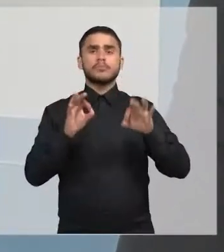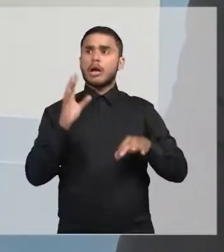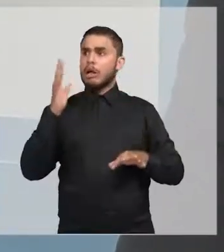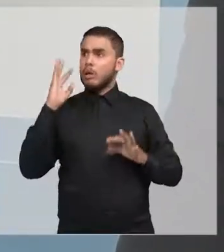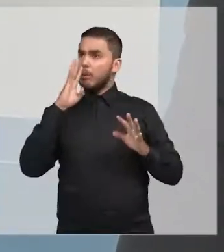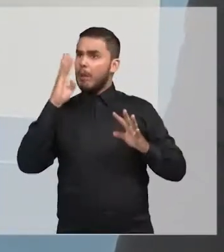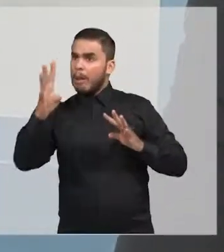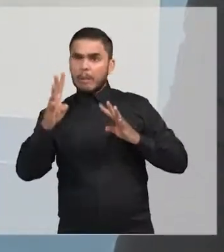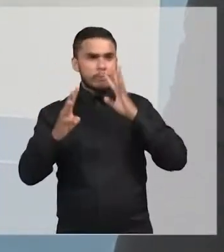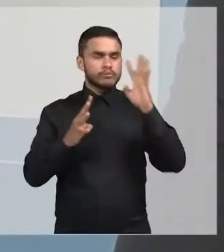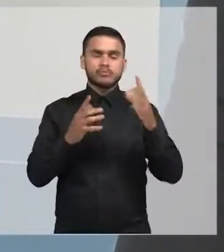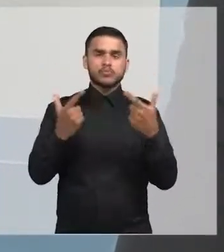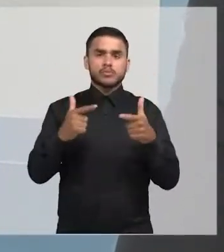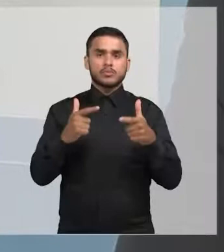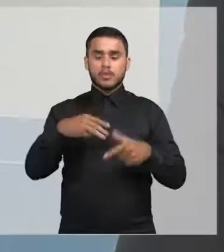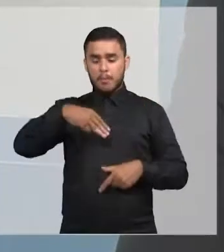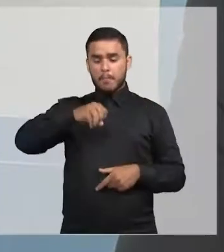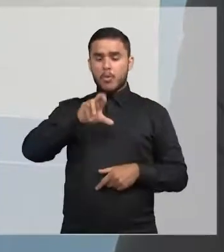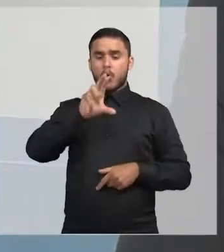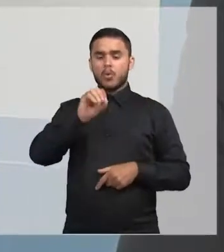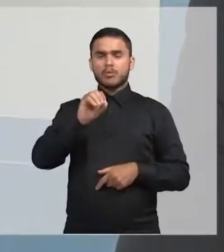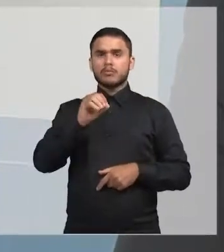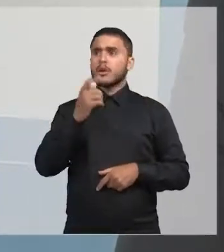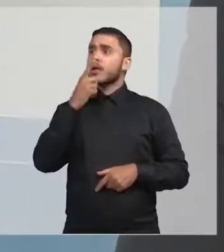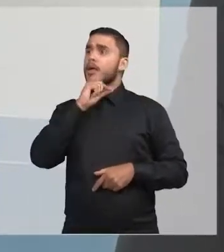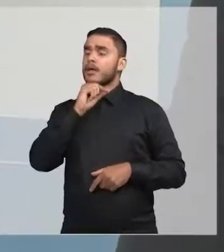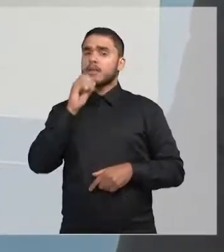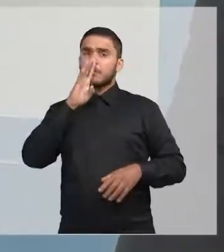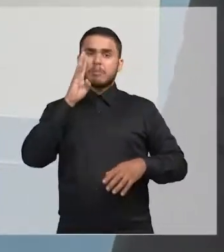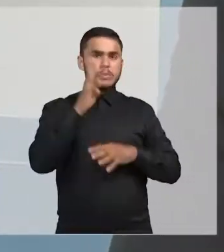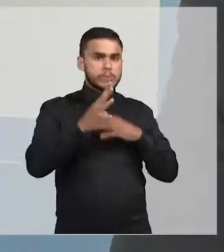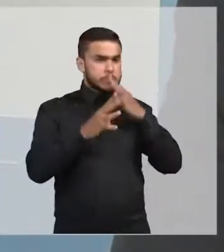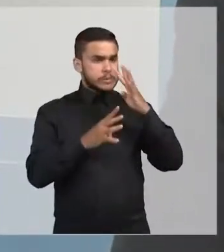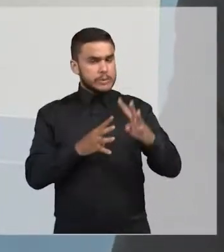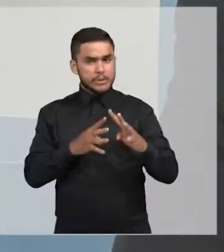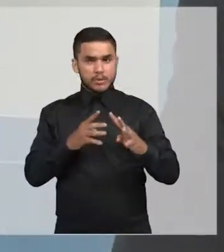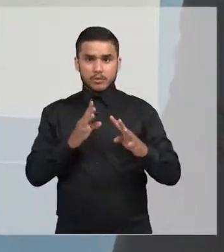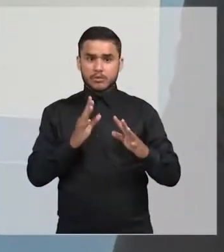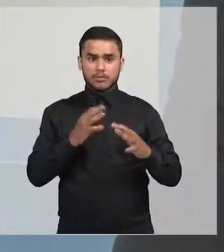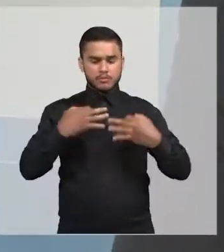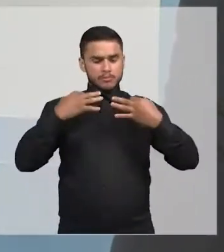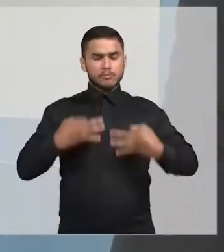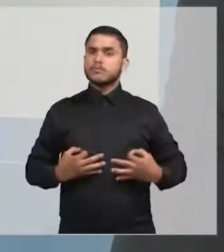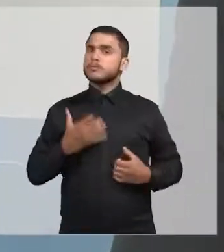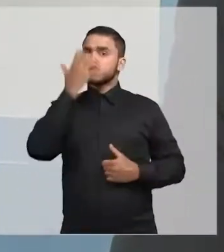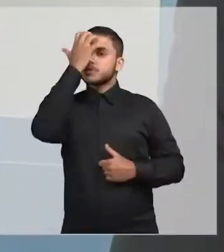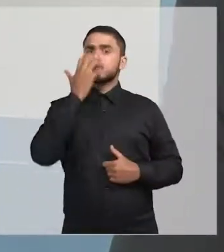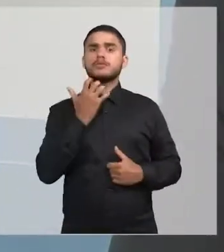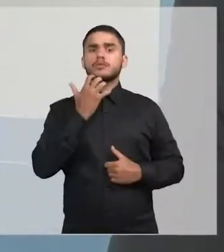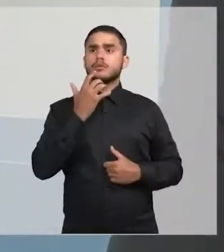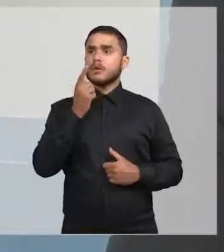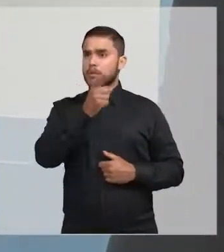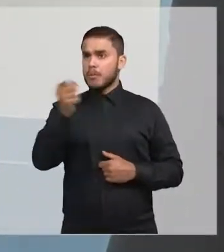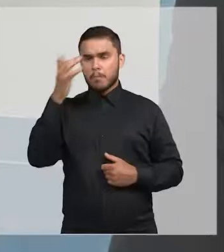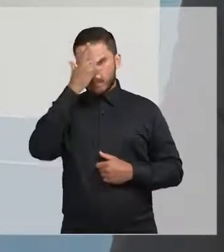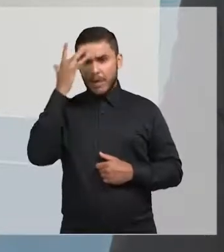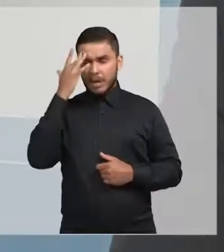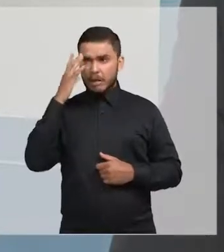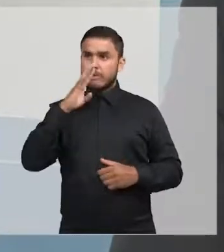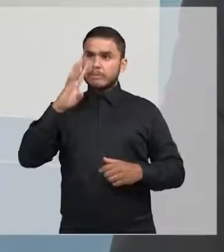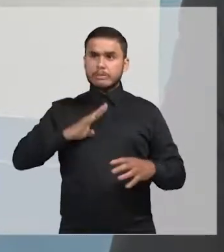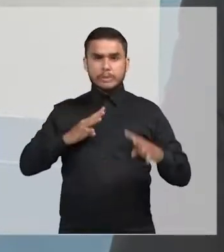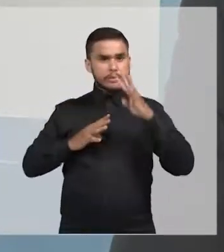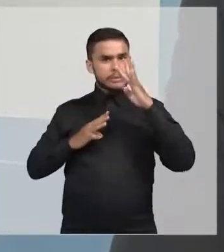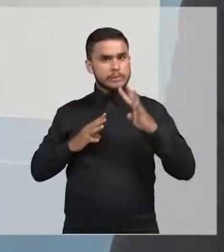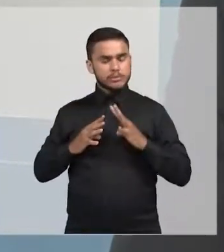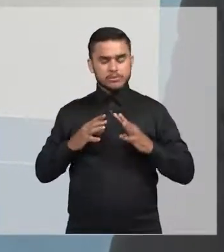questionar e o ministro Moro não é para a justiça? Pode questionar tudo essa questão política do juiz, mas ele, é o cara certo para vestir aquele